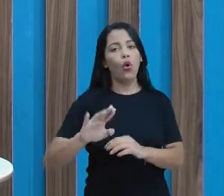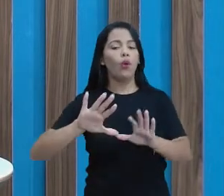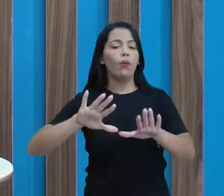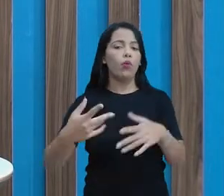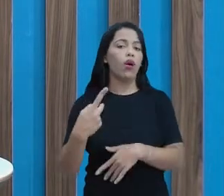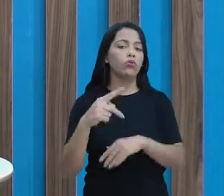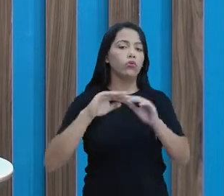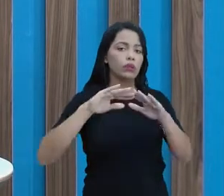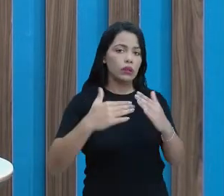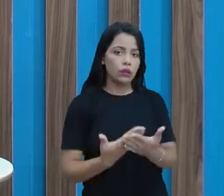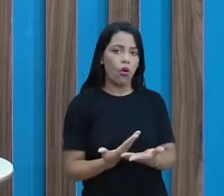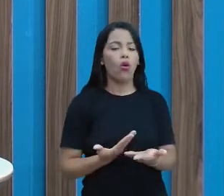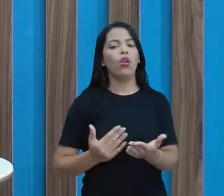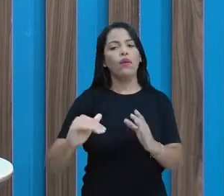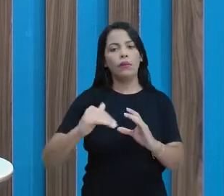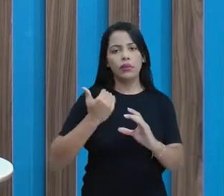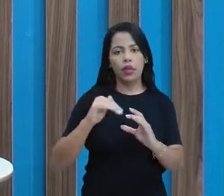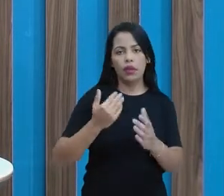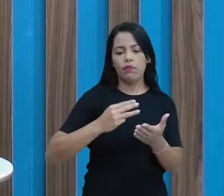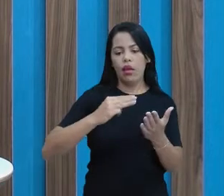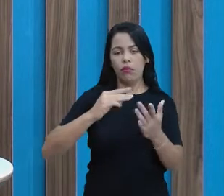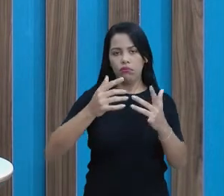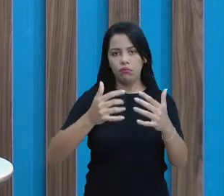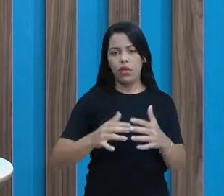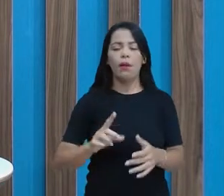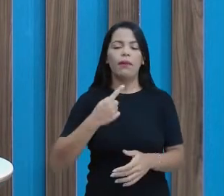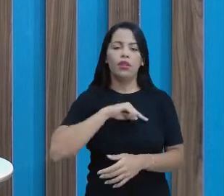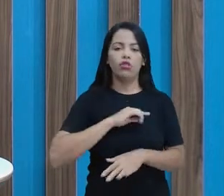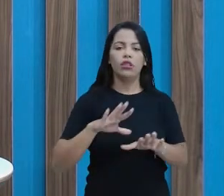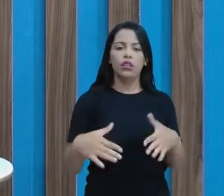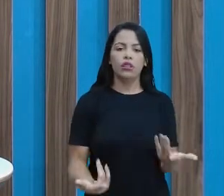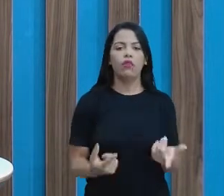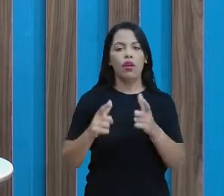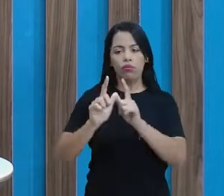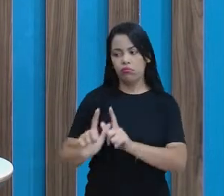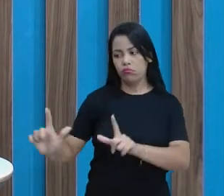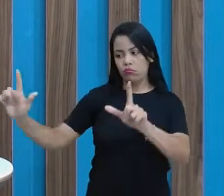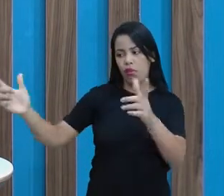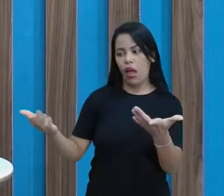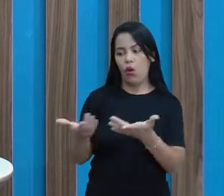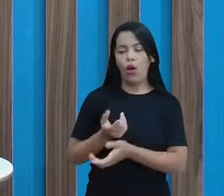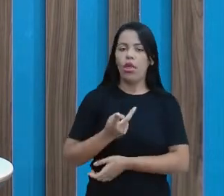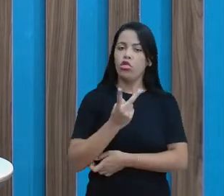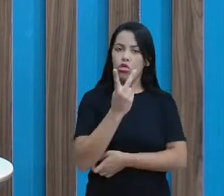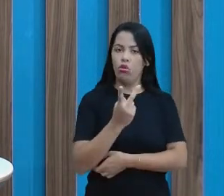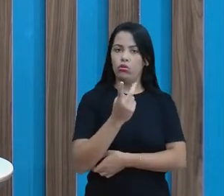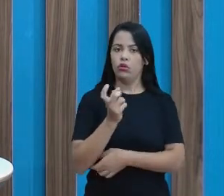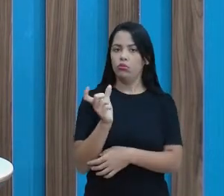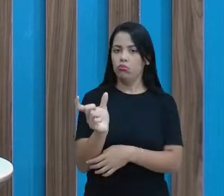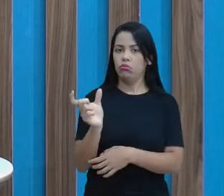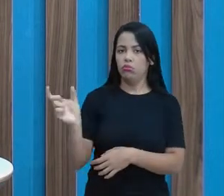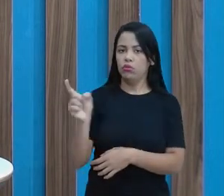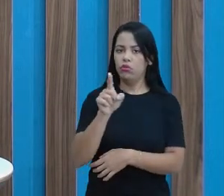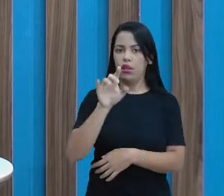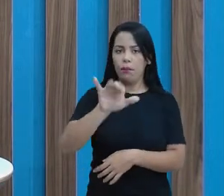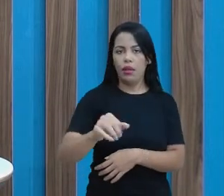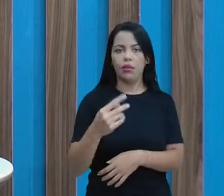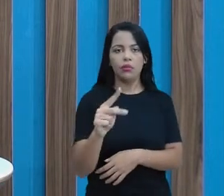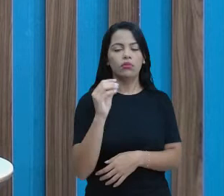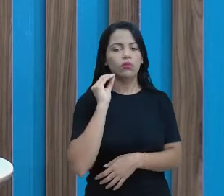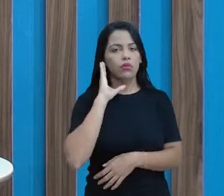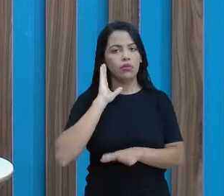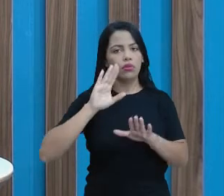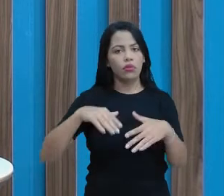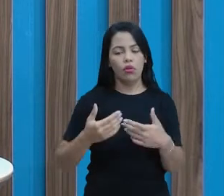que você faz parte, certo? Então vai aparecer aí na sua telinha 2 QR Codes e aí você vai pegar o seu celular e